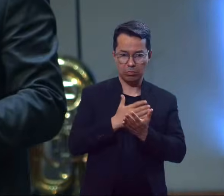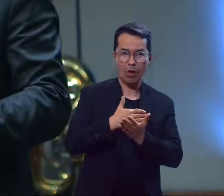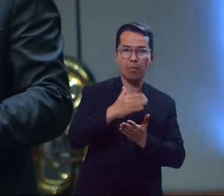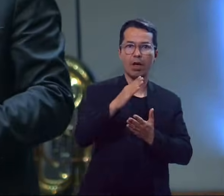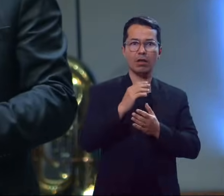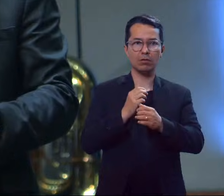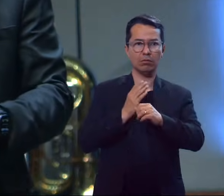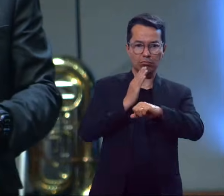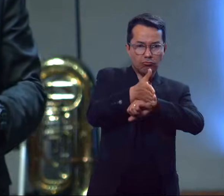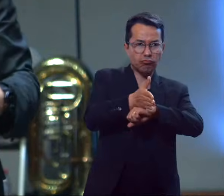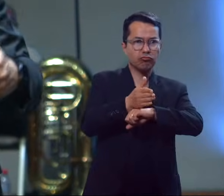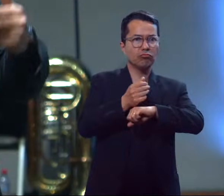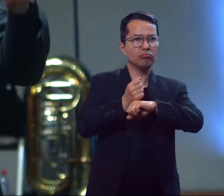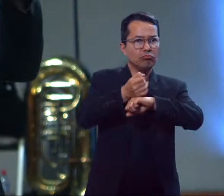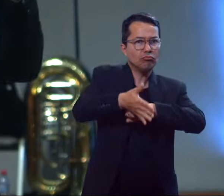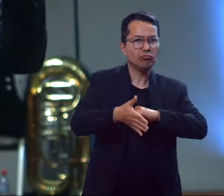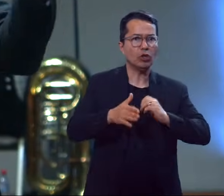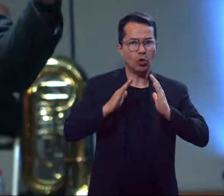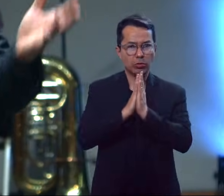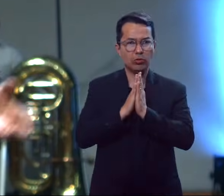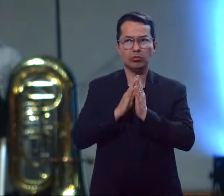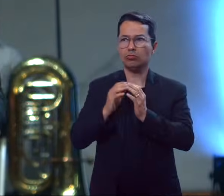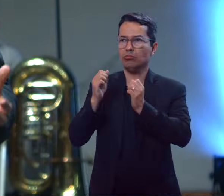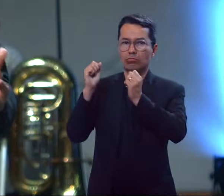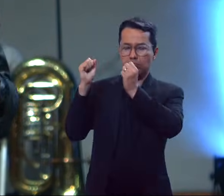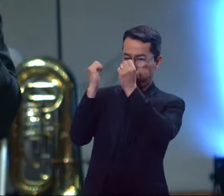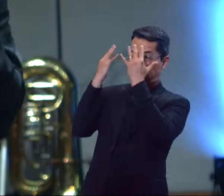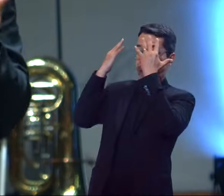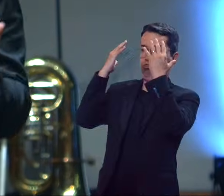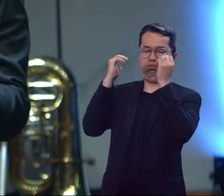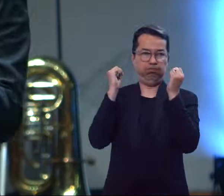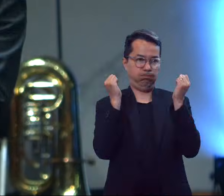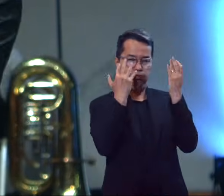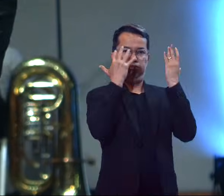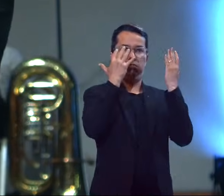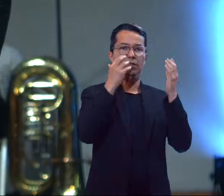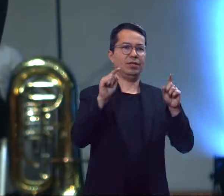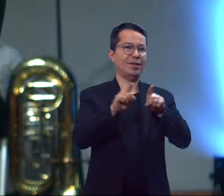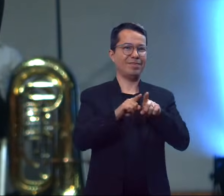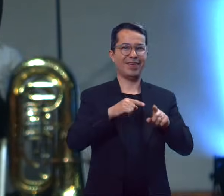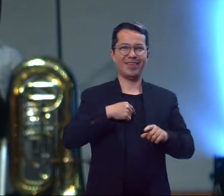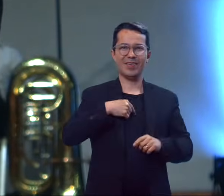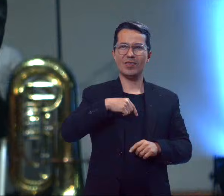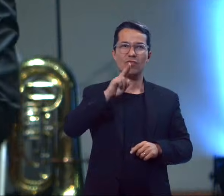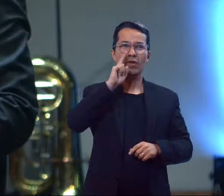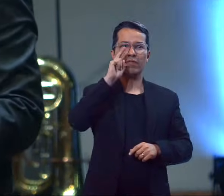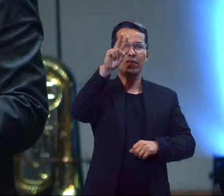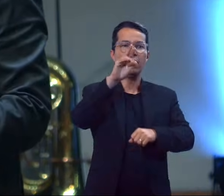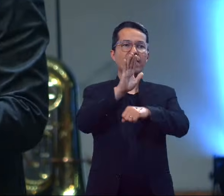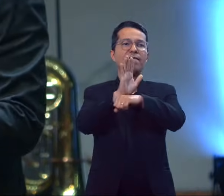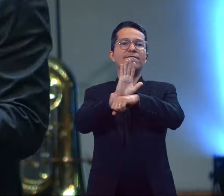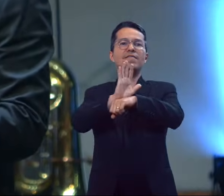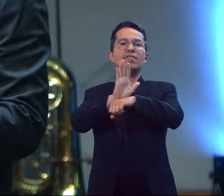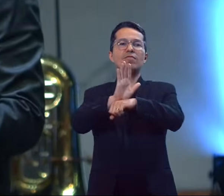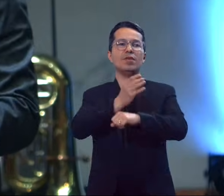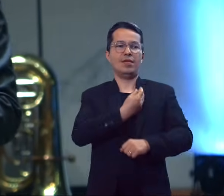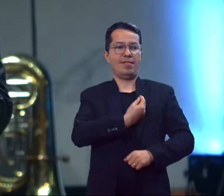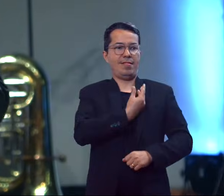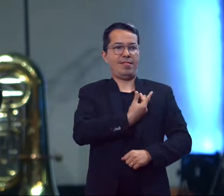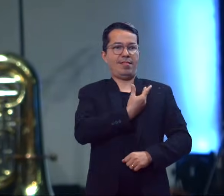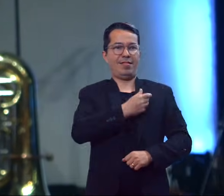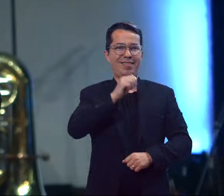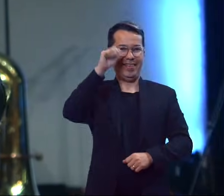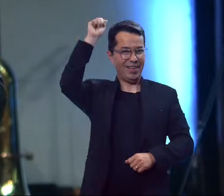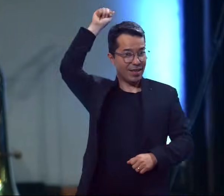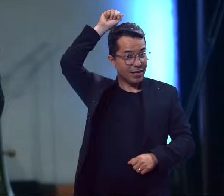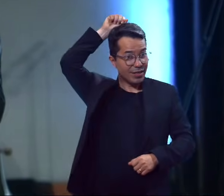mim. Eu lembro que eu nunca tinha visto documentários, vídeos sobre avivamento. Eu tinha uns amigos, naquela época